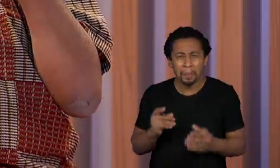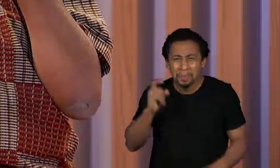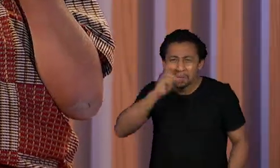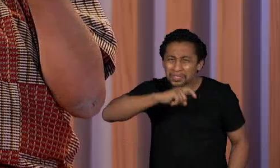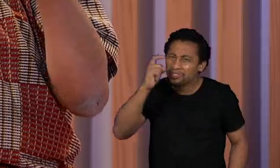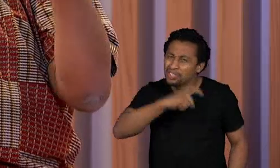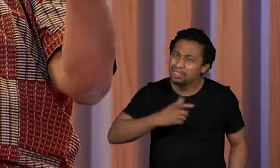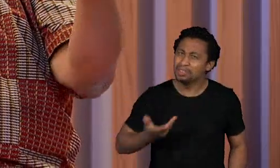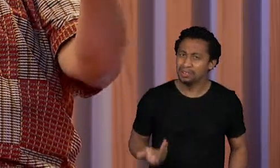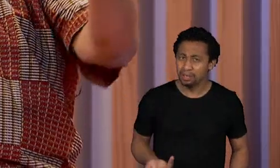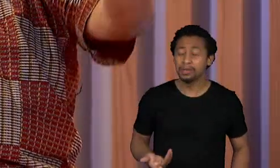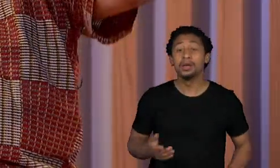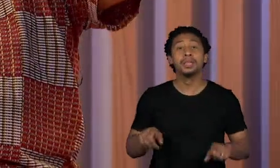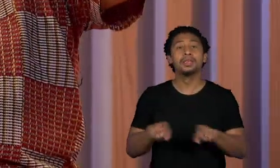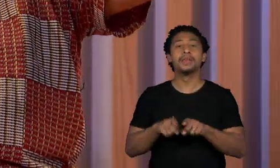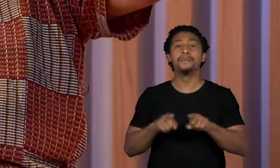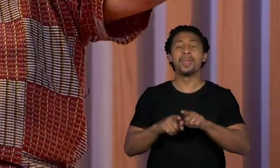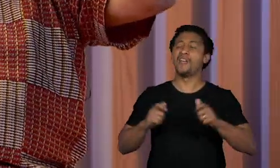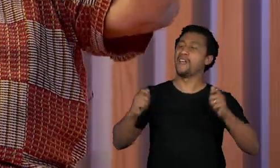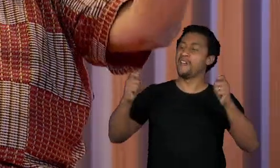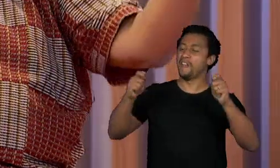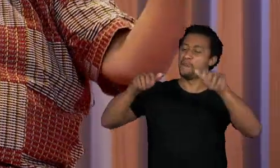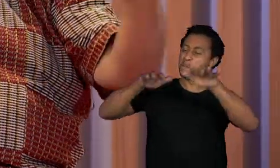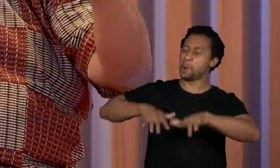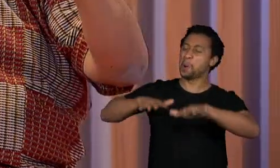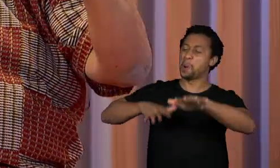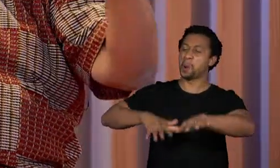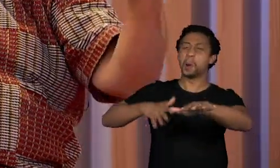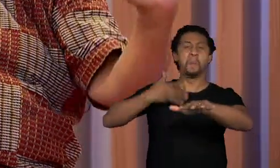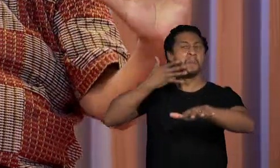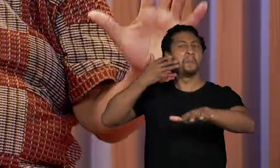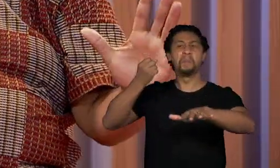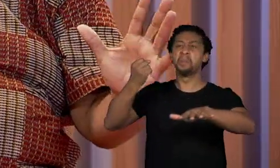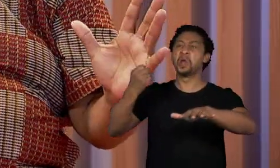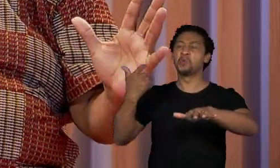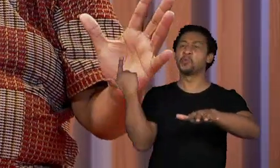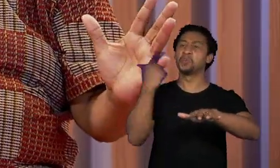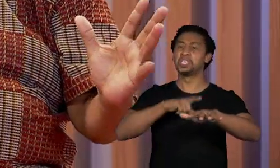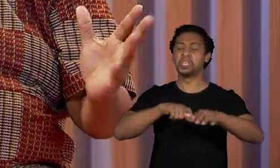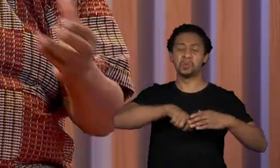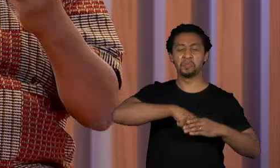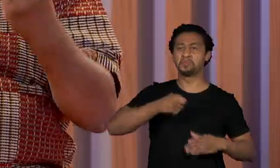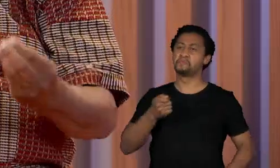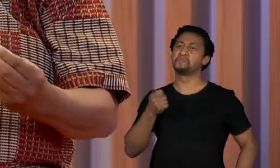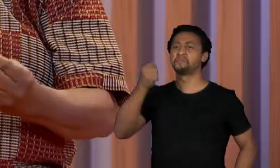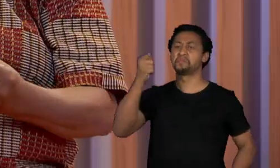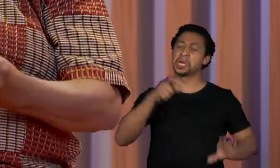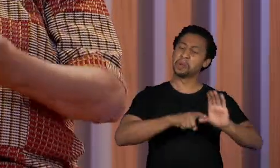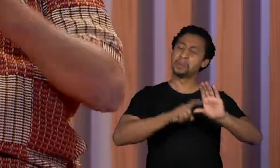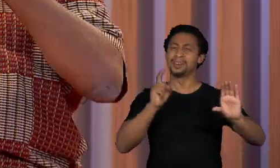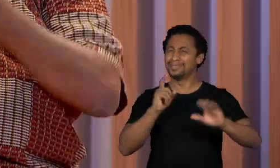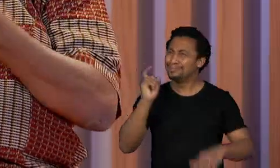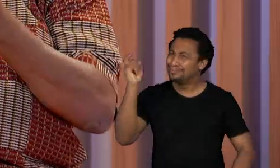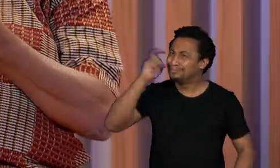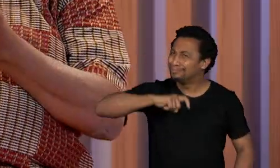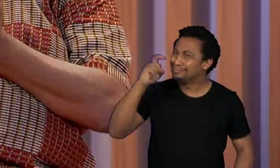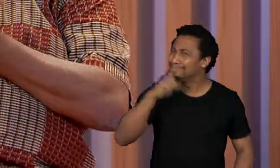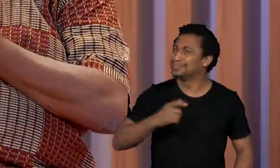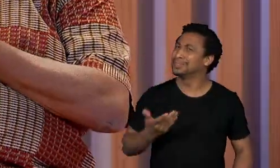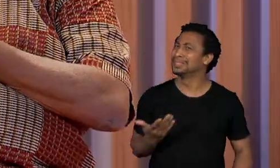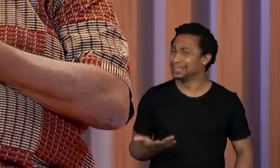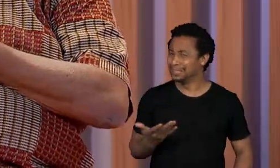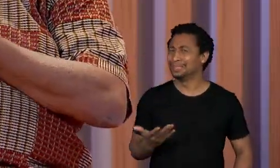e humanitários abolicionistas brancos e apenas por eles, né? É claro, o tempo